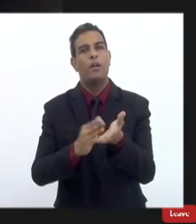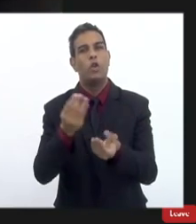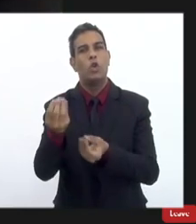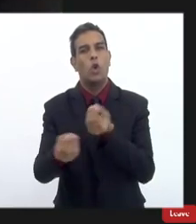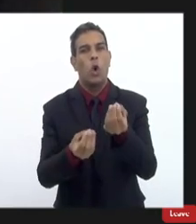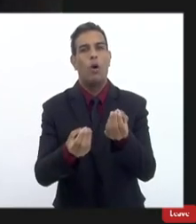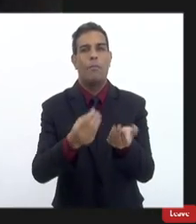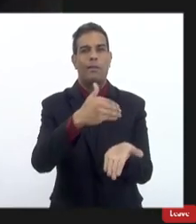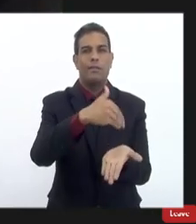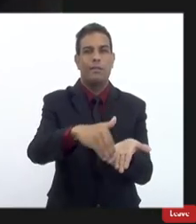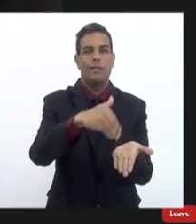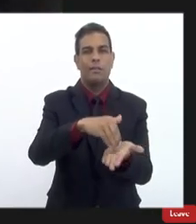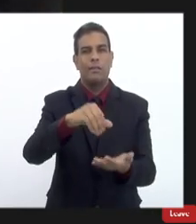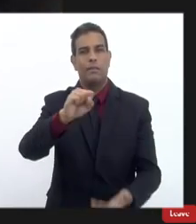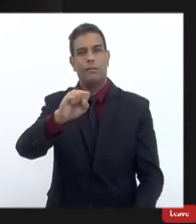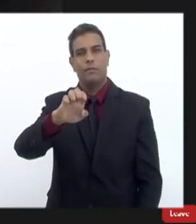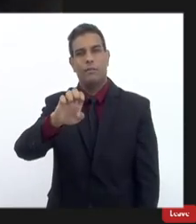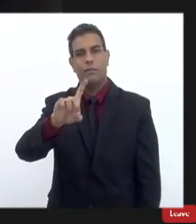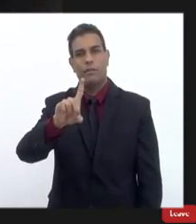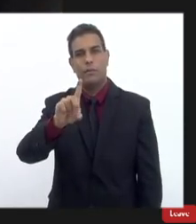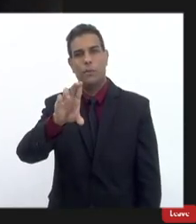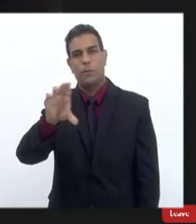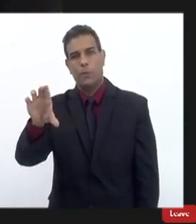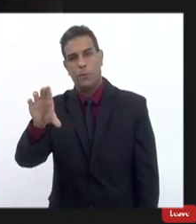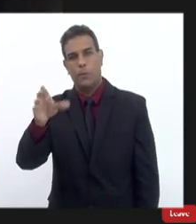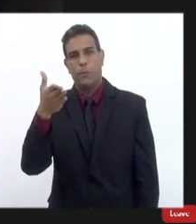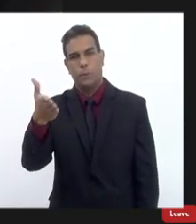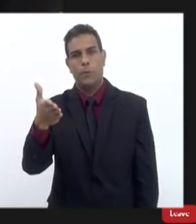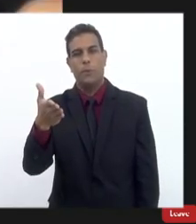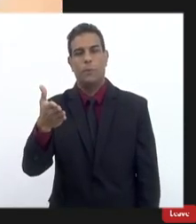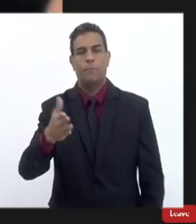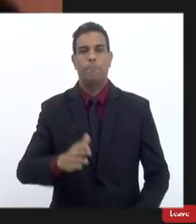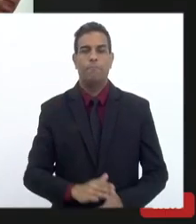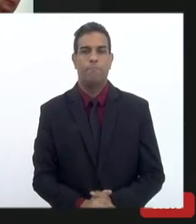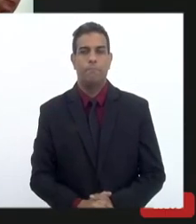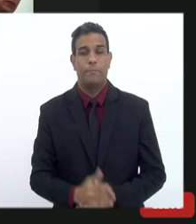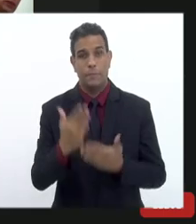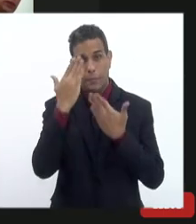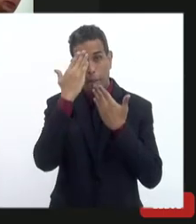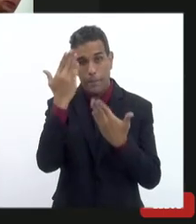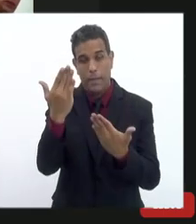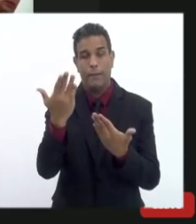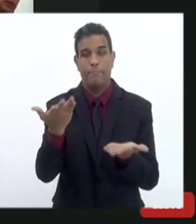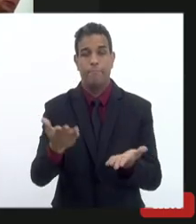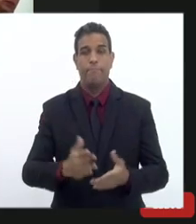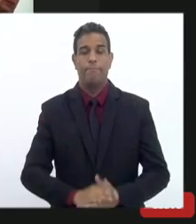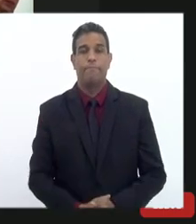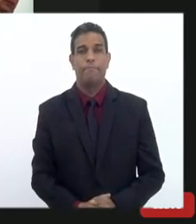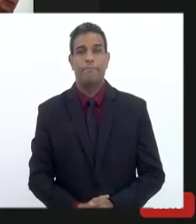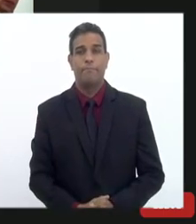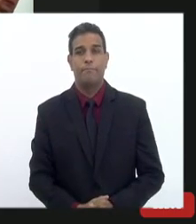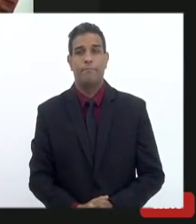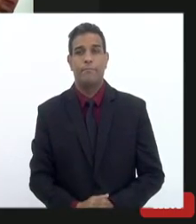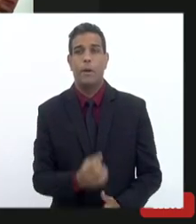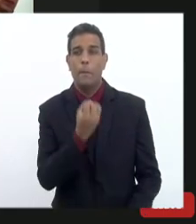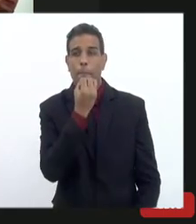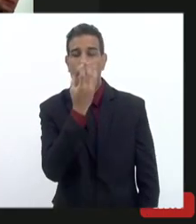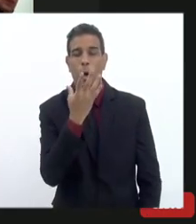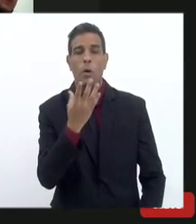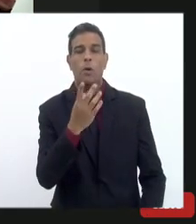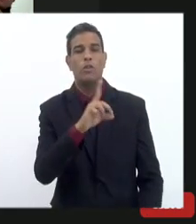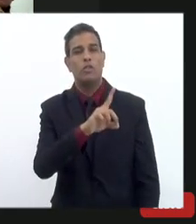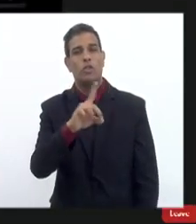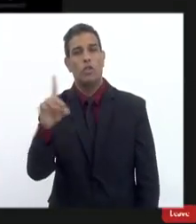SEDUC. Aí eu passo a palavra para o professor Odisseia, que vai concluir a fala em nome do CEP. Tá? Obrigado. Bem, bom dia